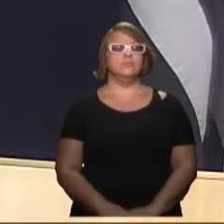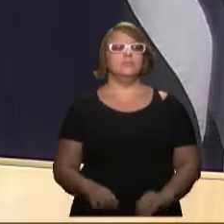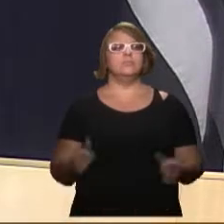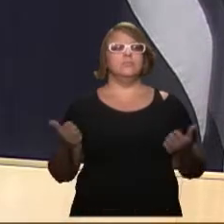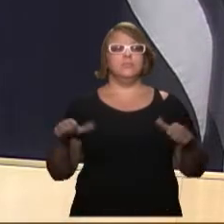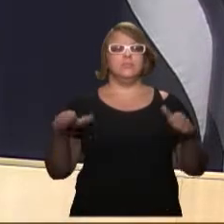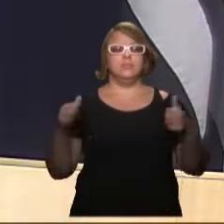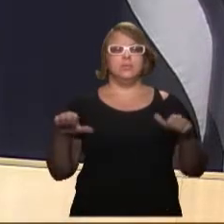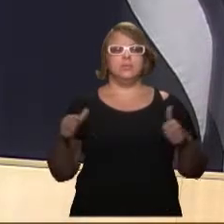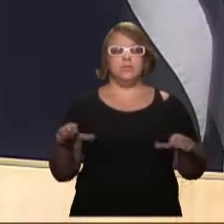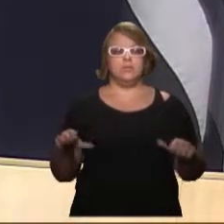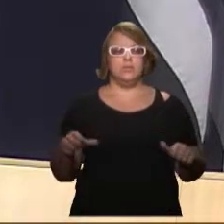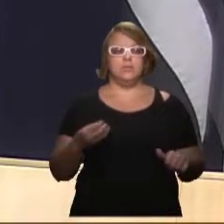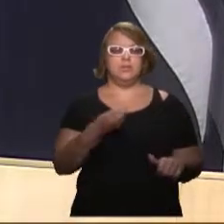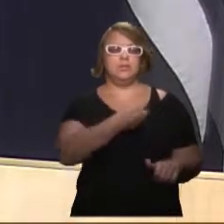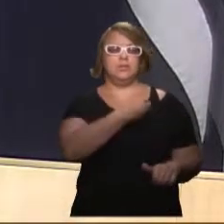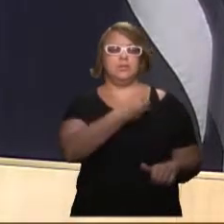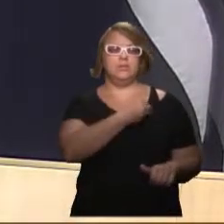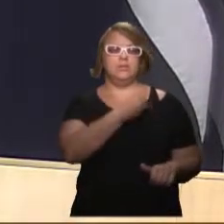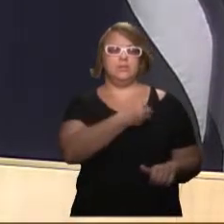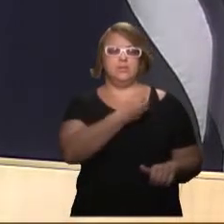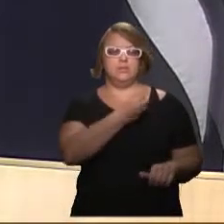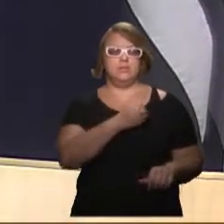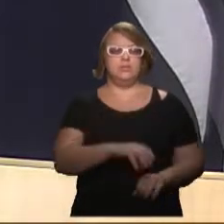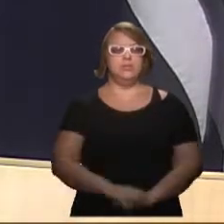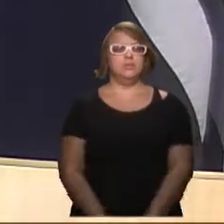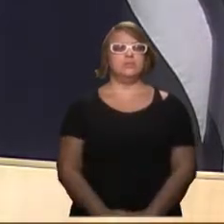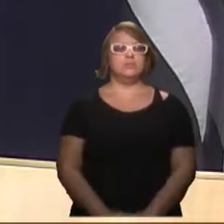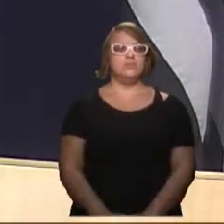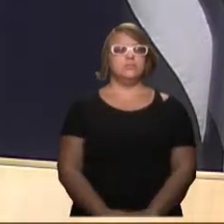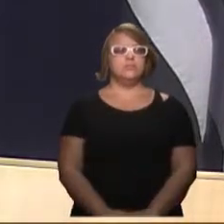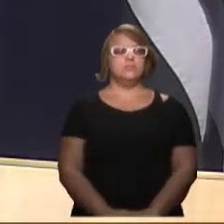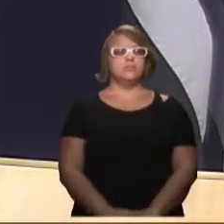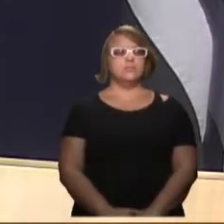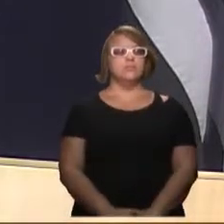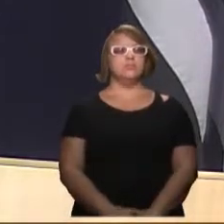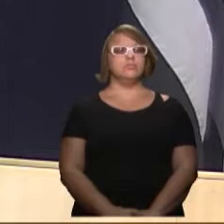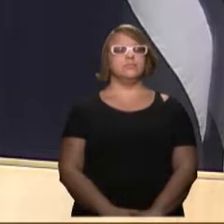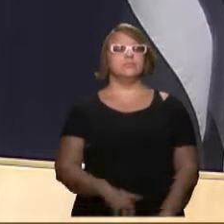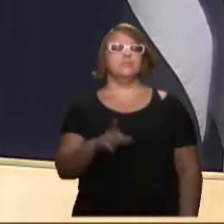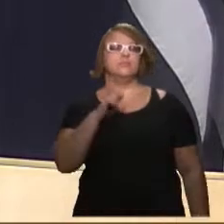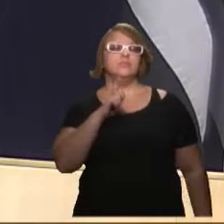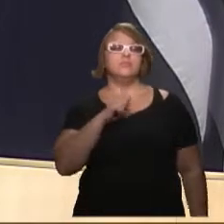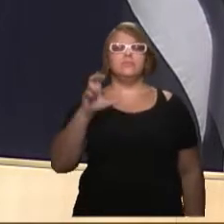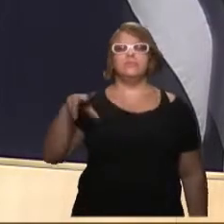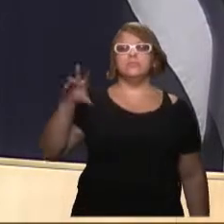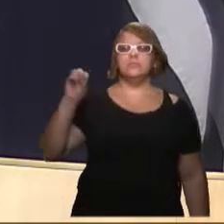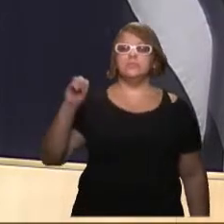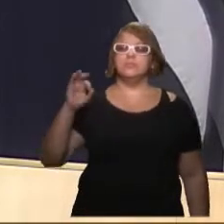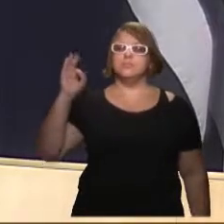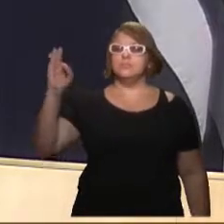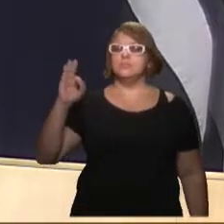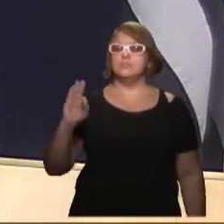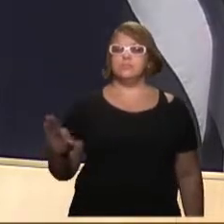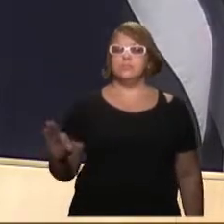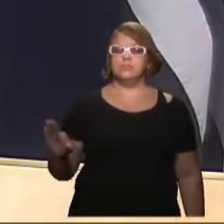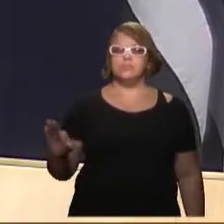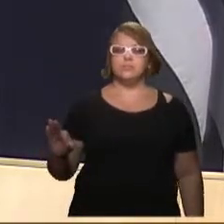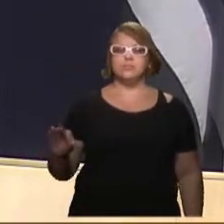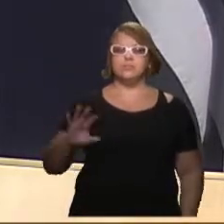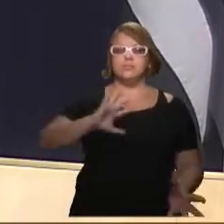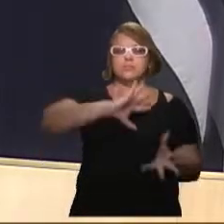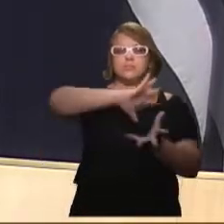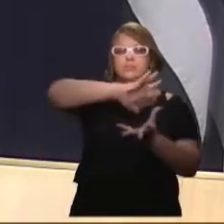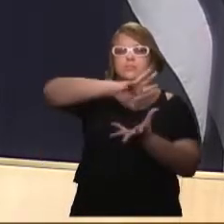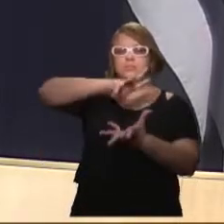acordo mundial, definiu que seria esse eixo, onde você tem 50% do globo terrestre, metade, é como aquela